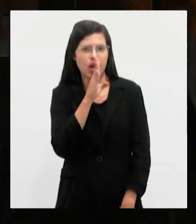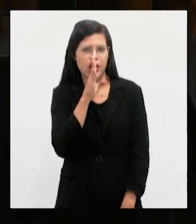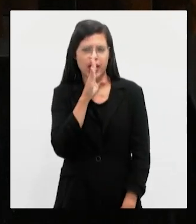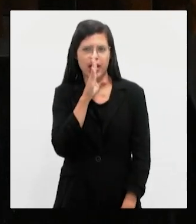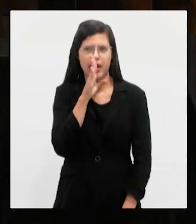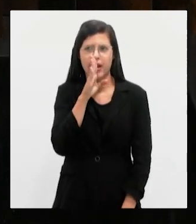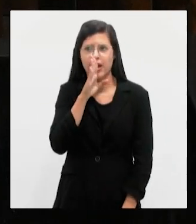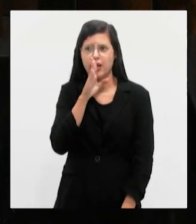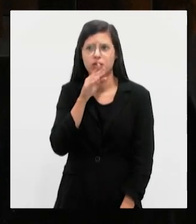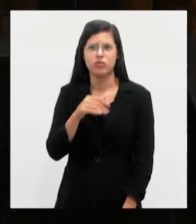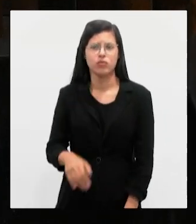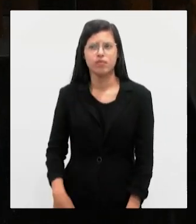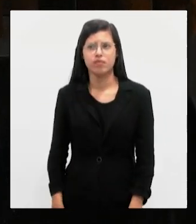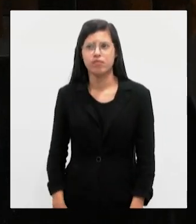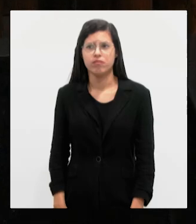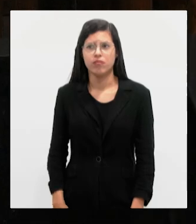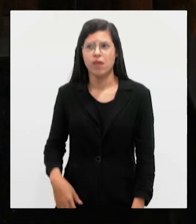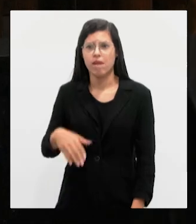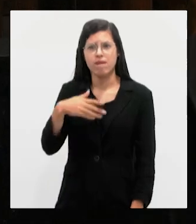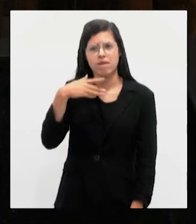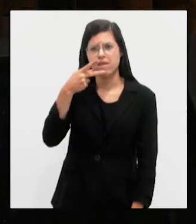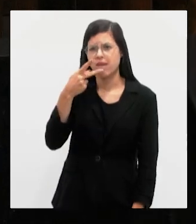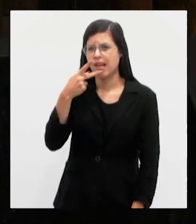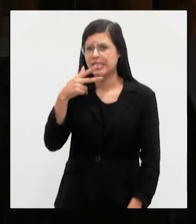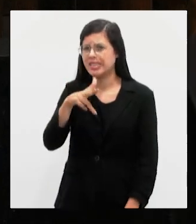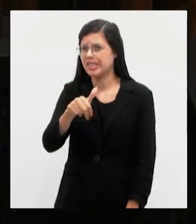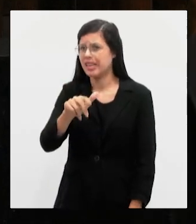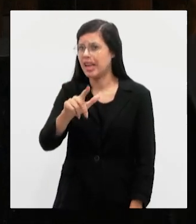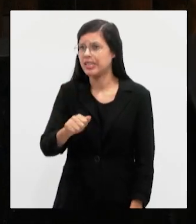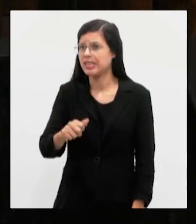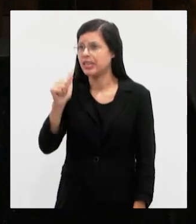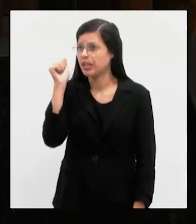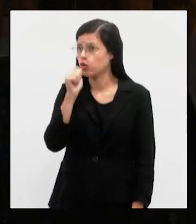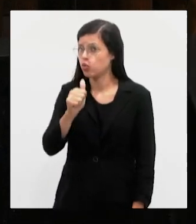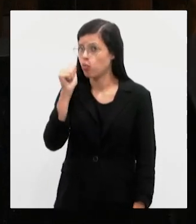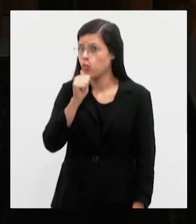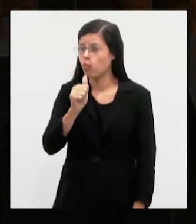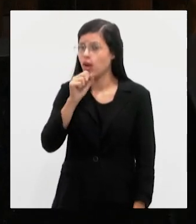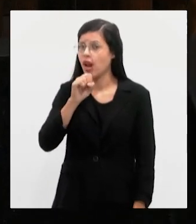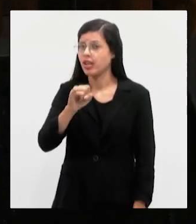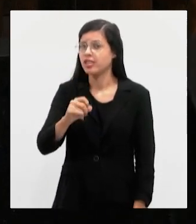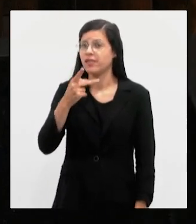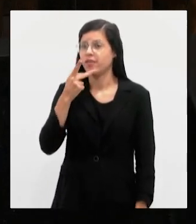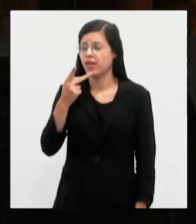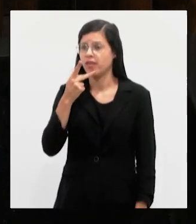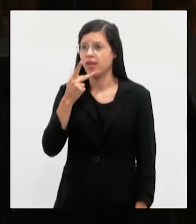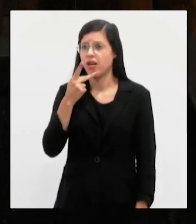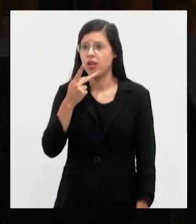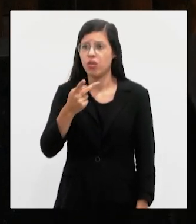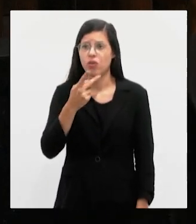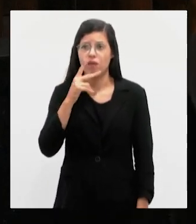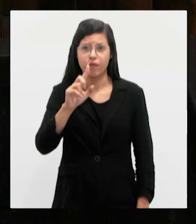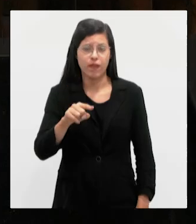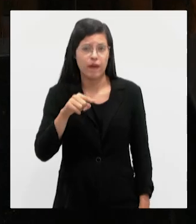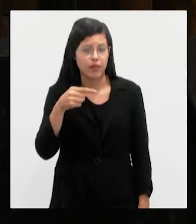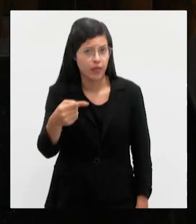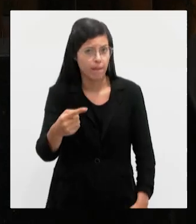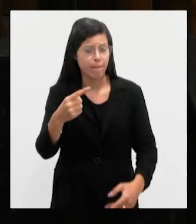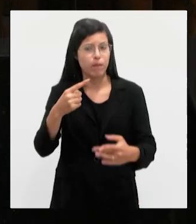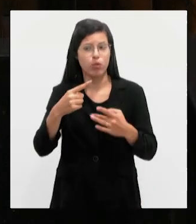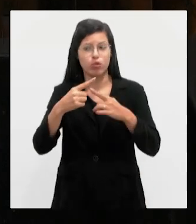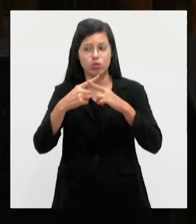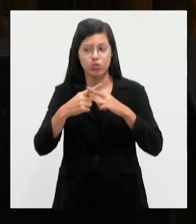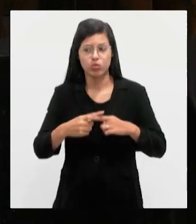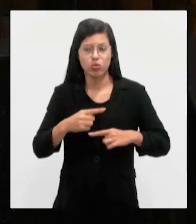Acabou, um silêncio. O pessoal não fala mais nada. E as mulheres, se falarem, não falem depois do jogo do Corinthians.